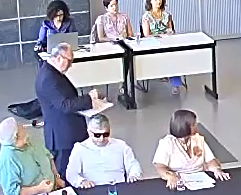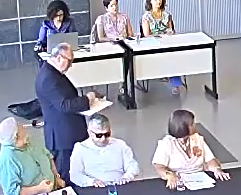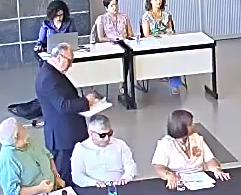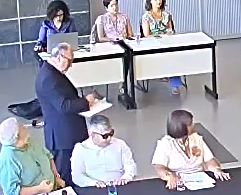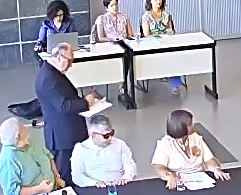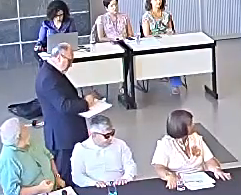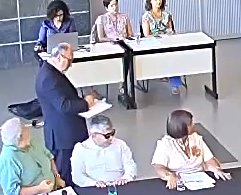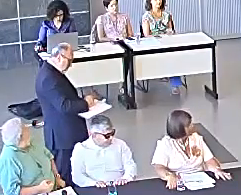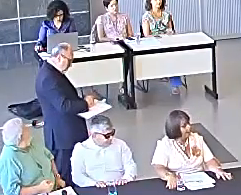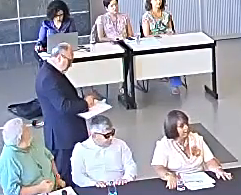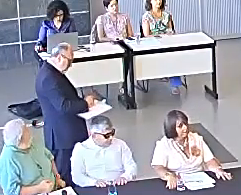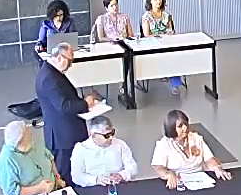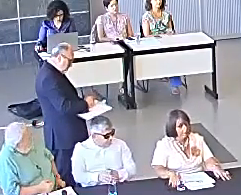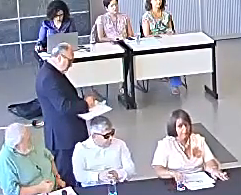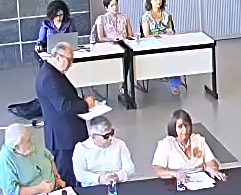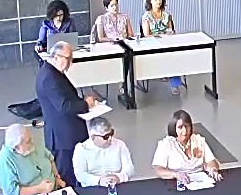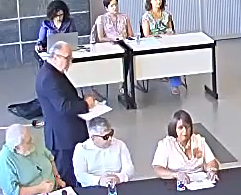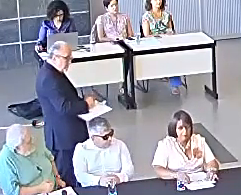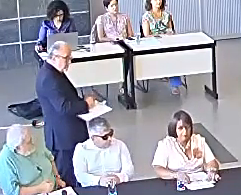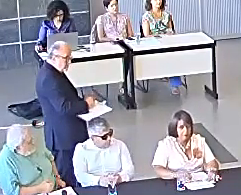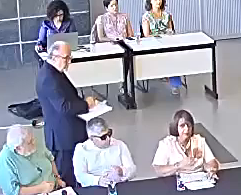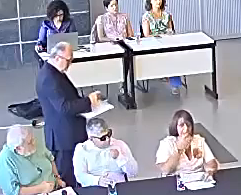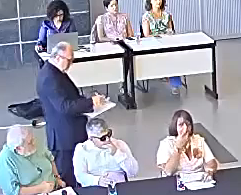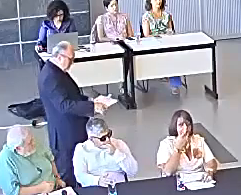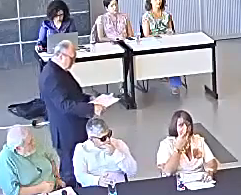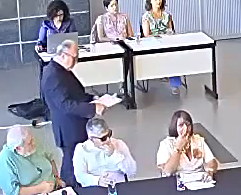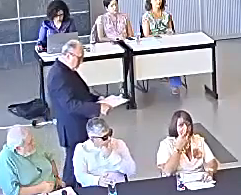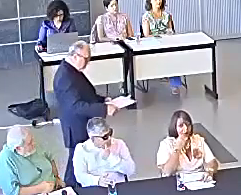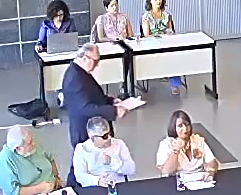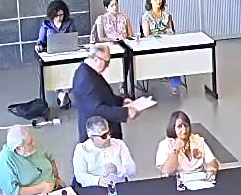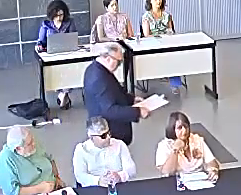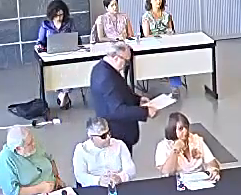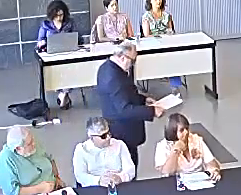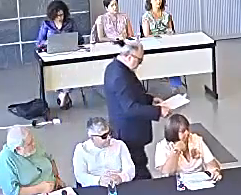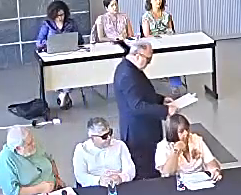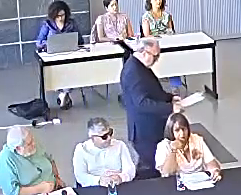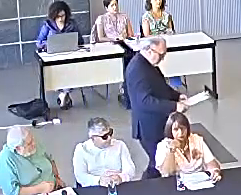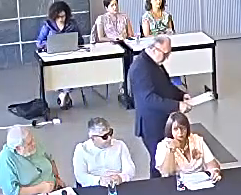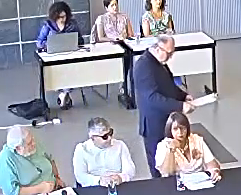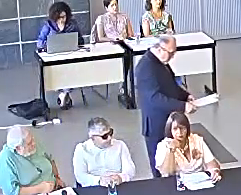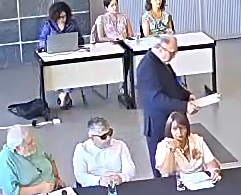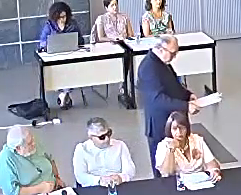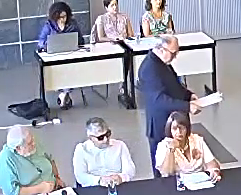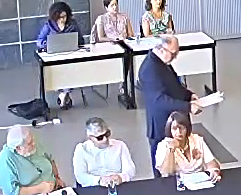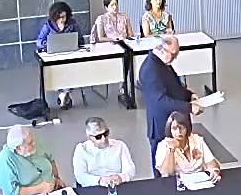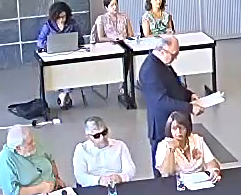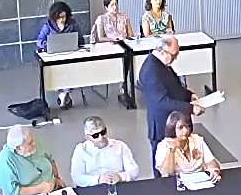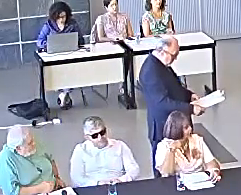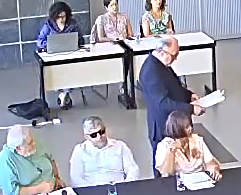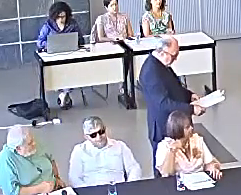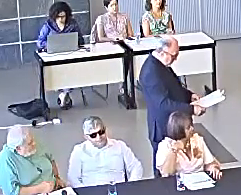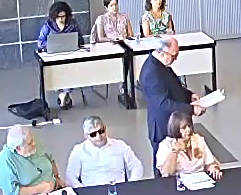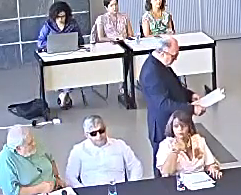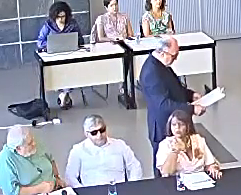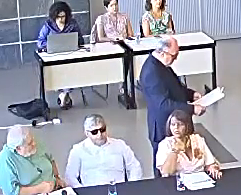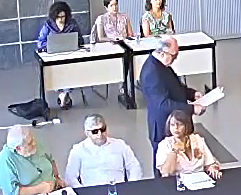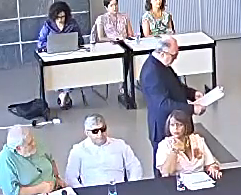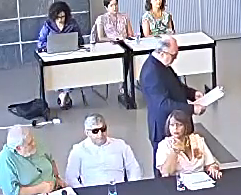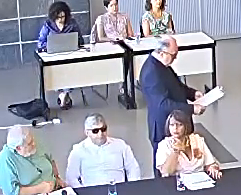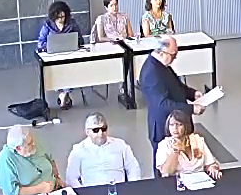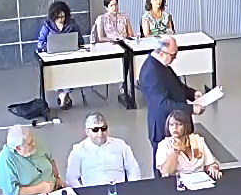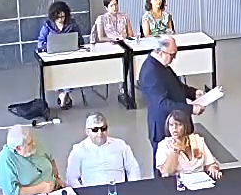na na discussão e é importante né que as exatamente as pessoas né que vivem essa experiência possam dar o relato